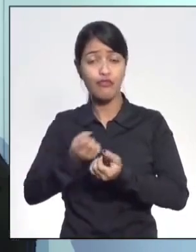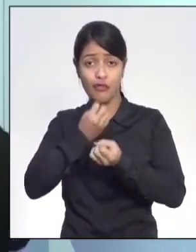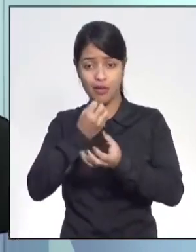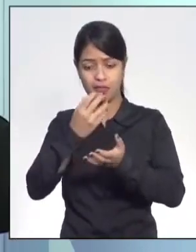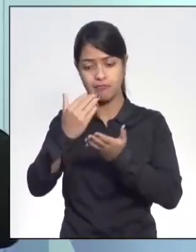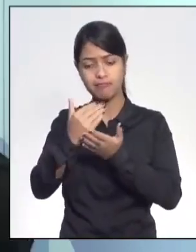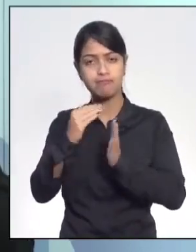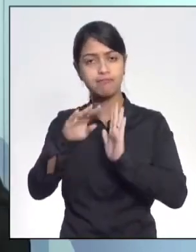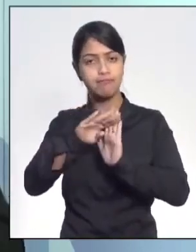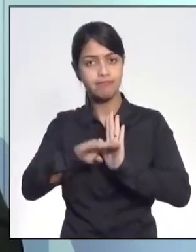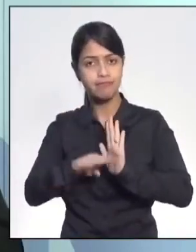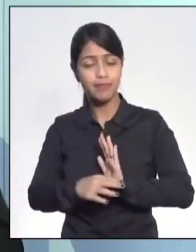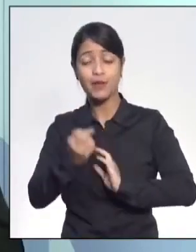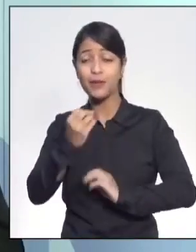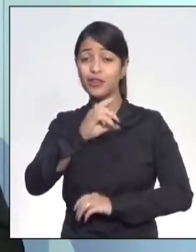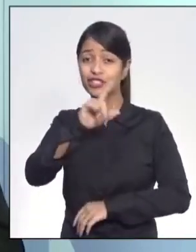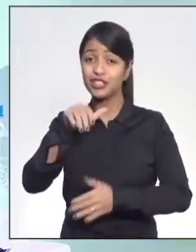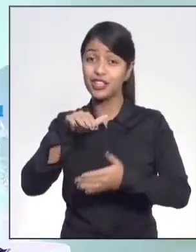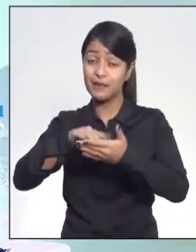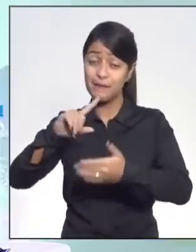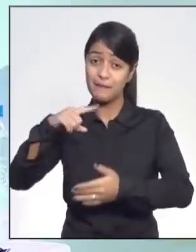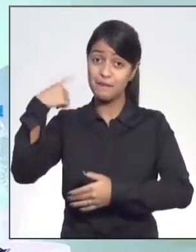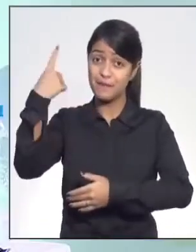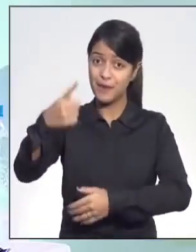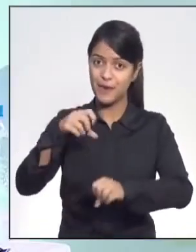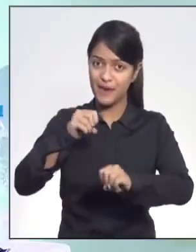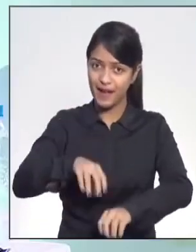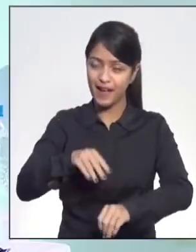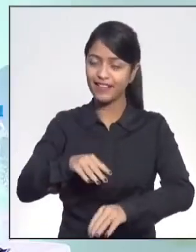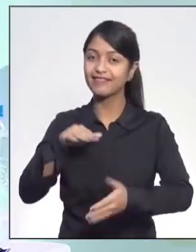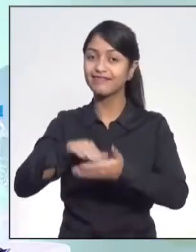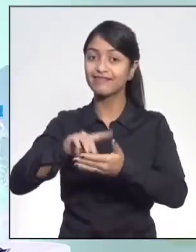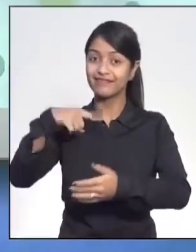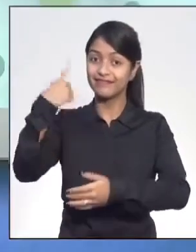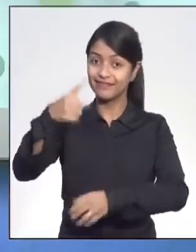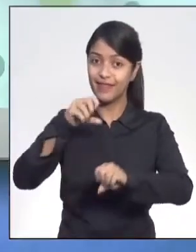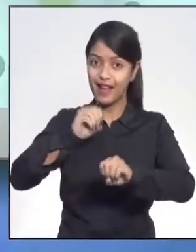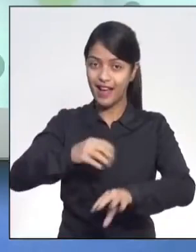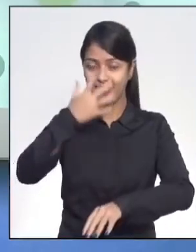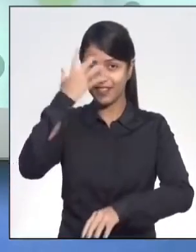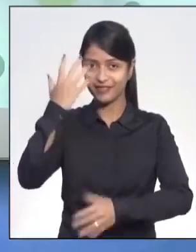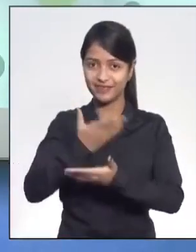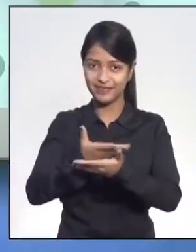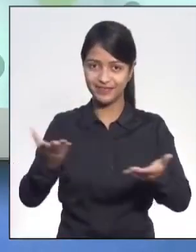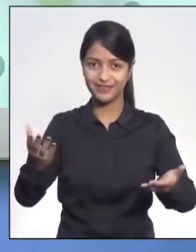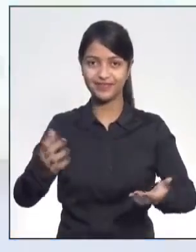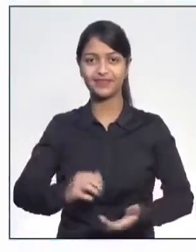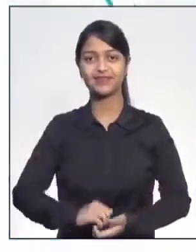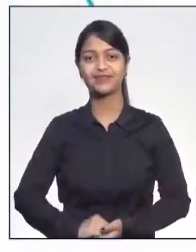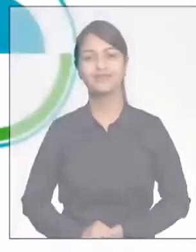informações. Bom dia, até a próxima aula. Até a próxima aula, pessoal.